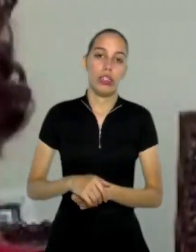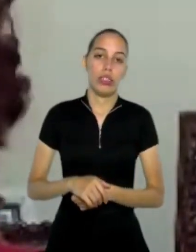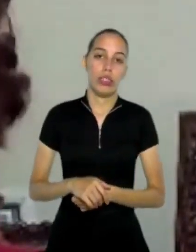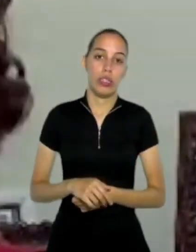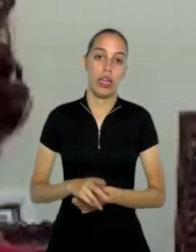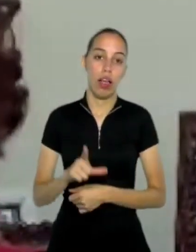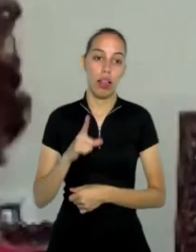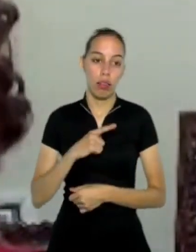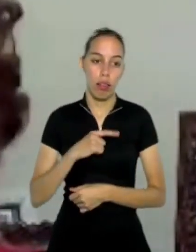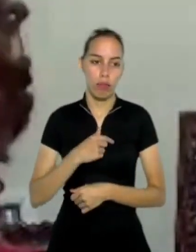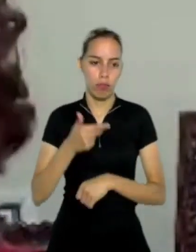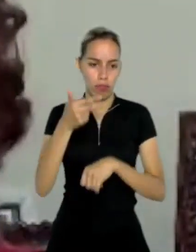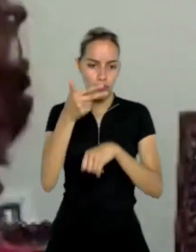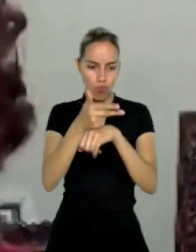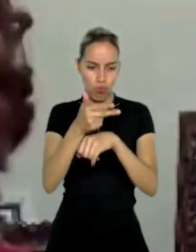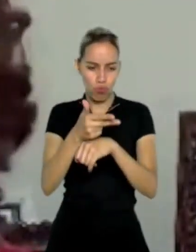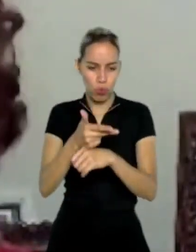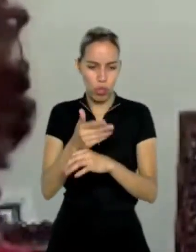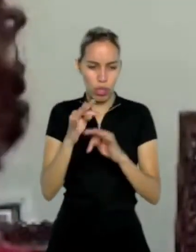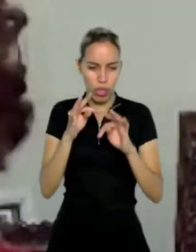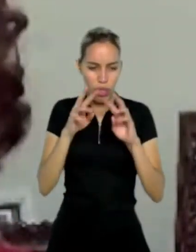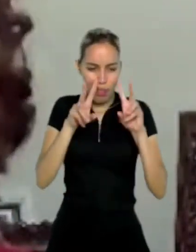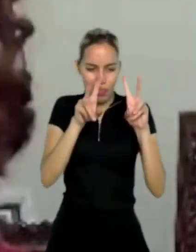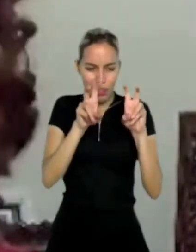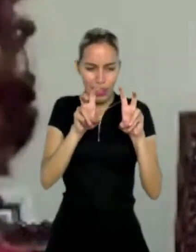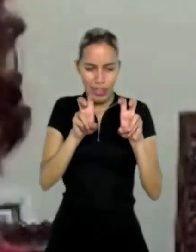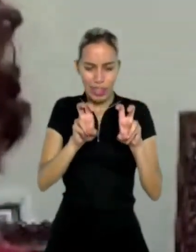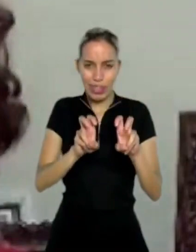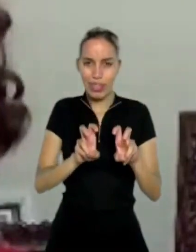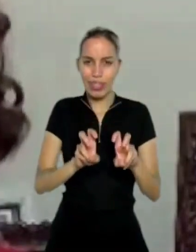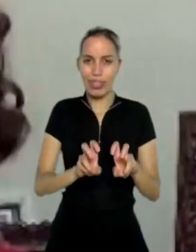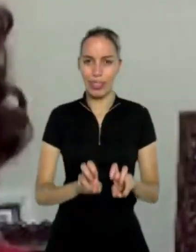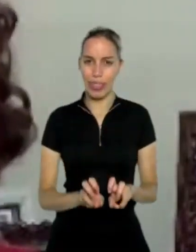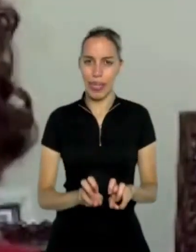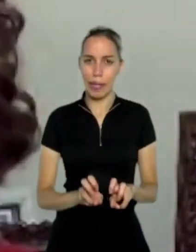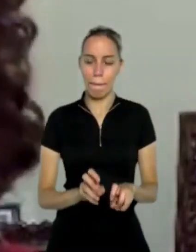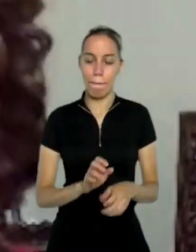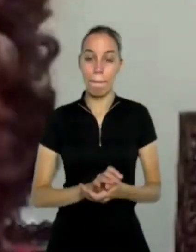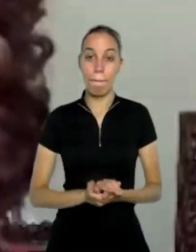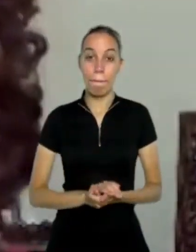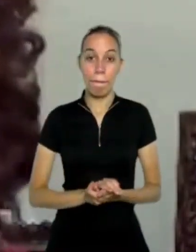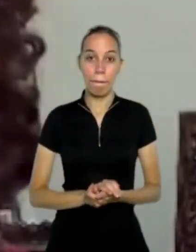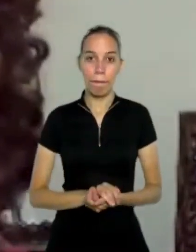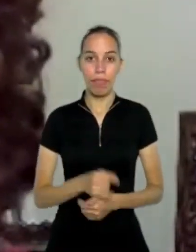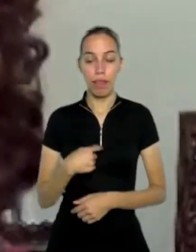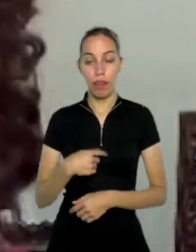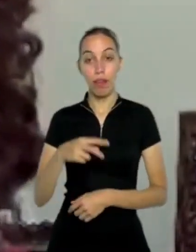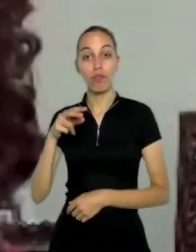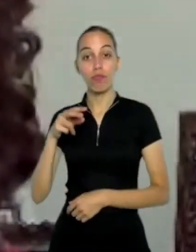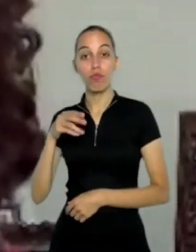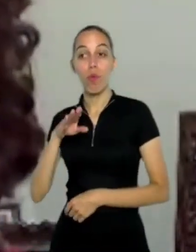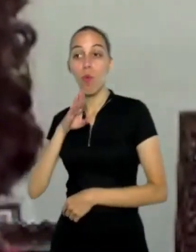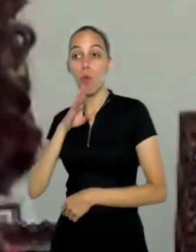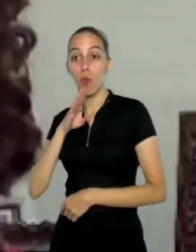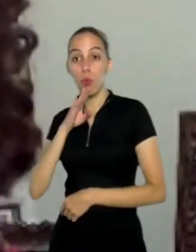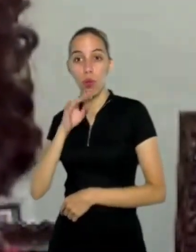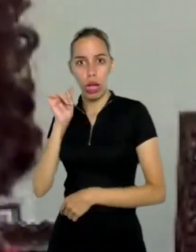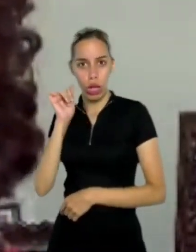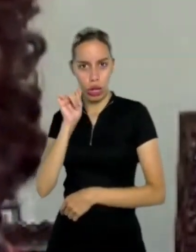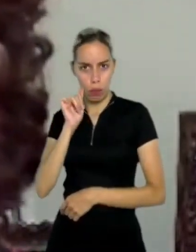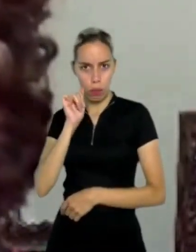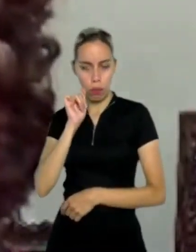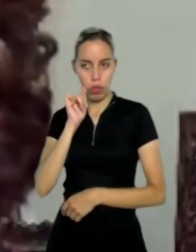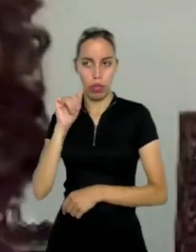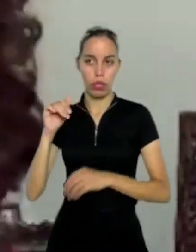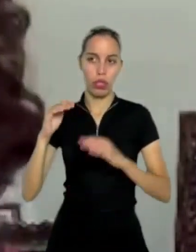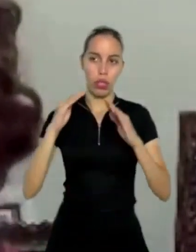tem programas de todas as naturezas, assim, são várias vertentes. E aí eu conheci uma autora que mora em São Paulo,